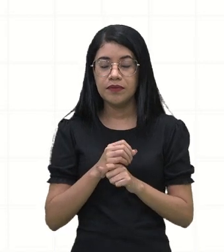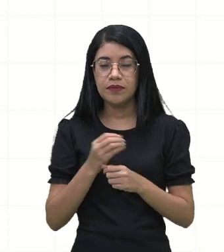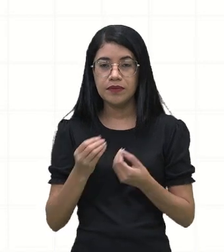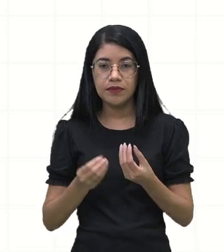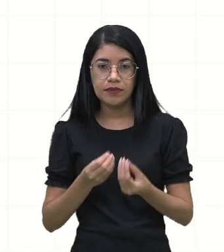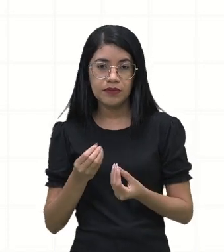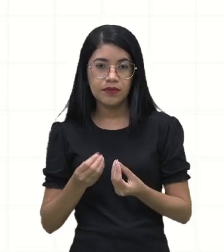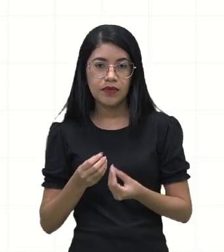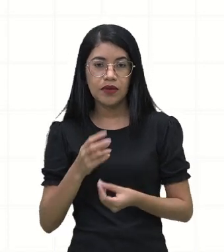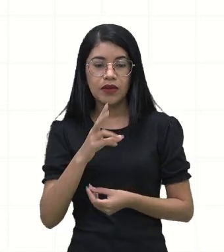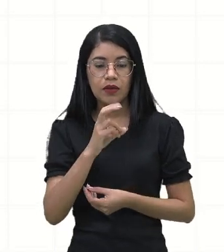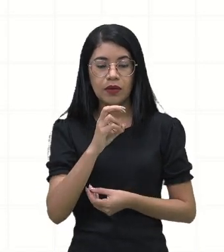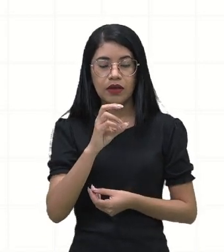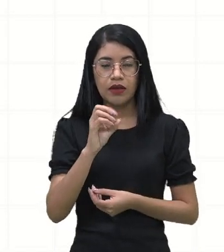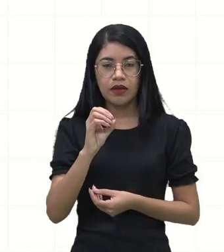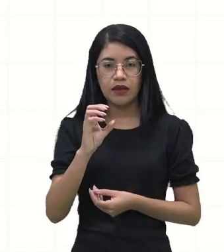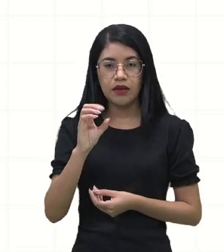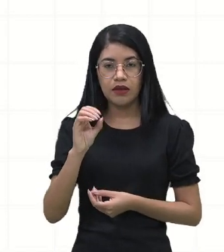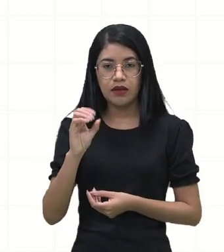metros de borracha, a gente saber